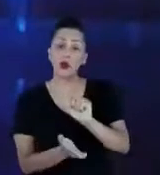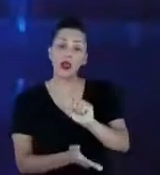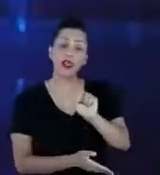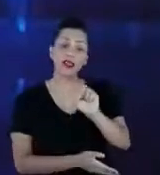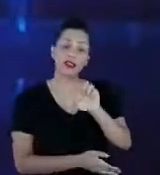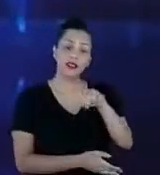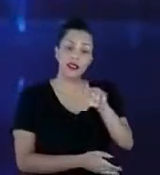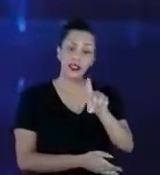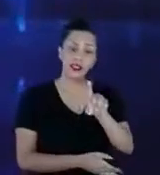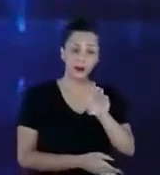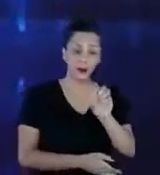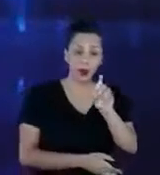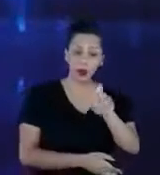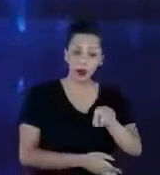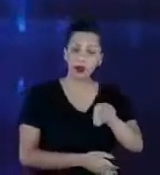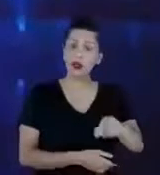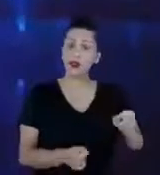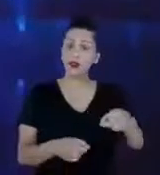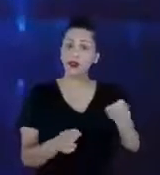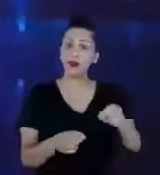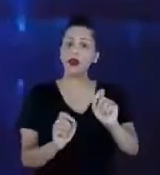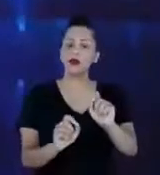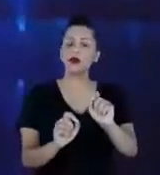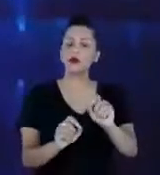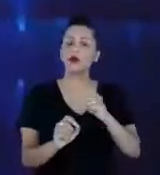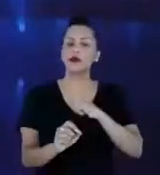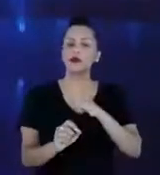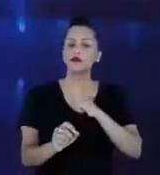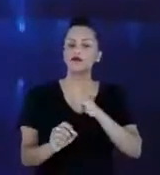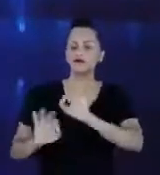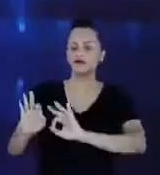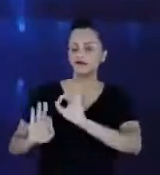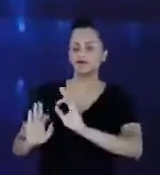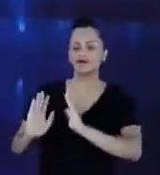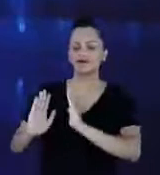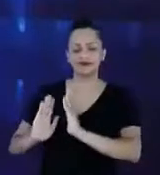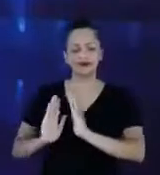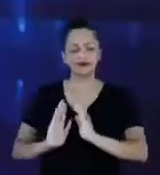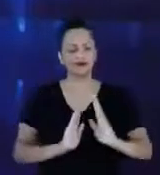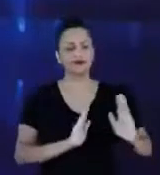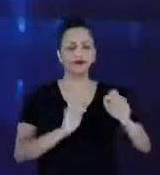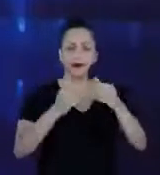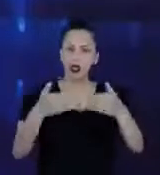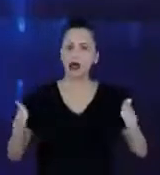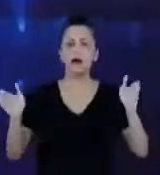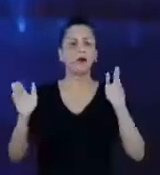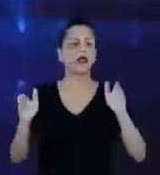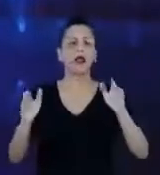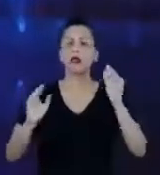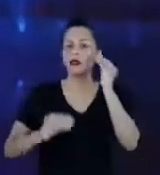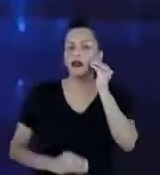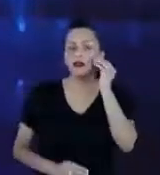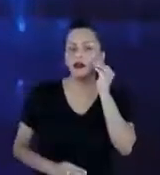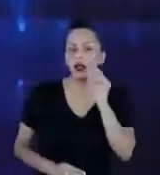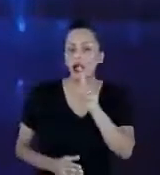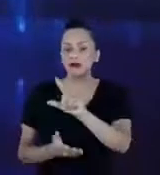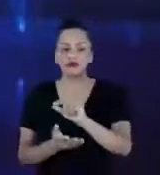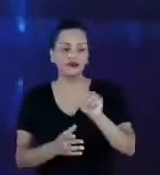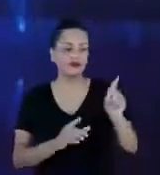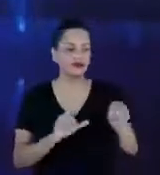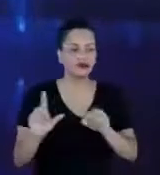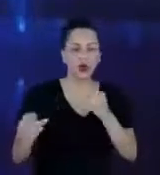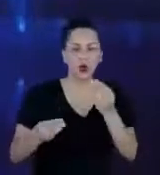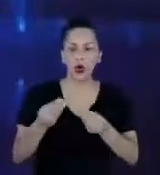que de uma forma estruturada, de uma forma mais ampla, se possam testar alternativas de atendimento ao